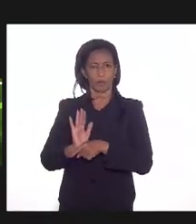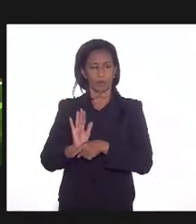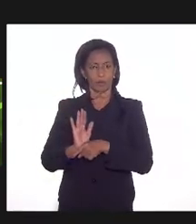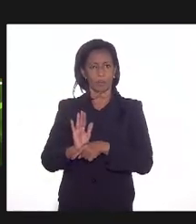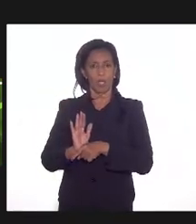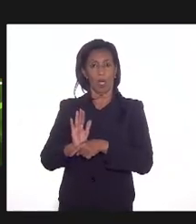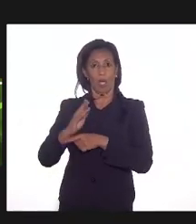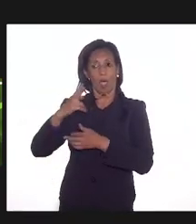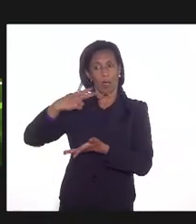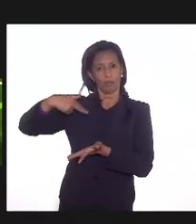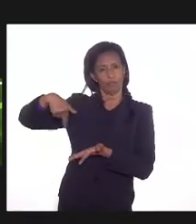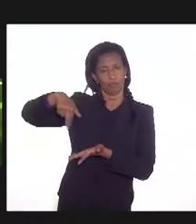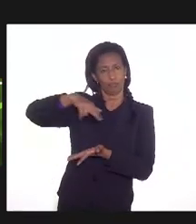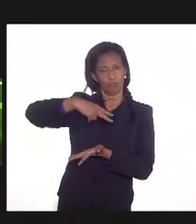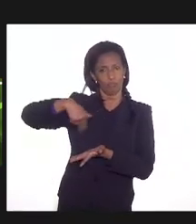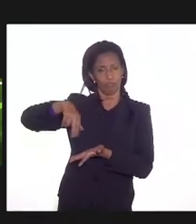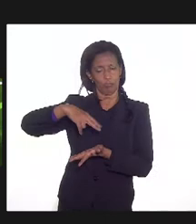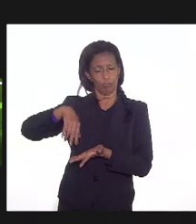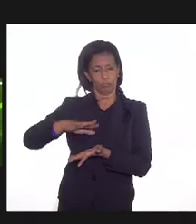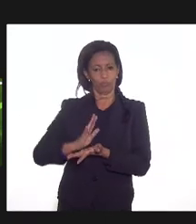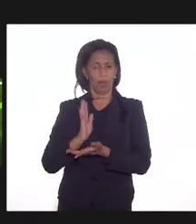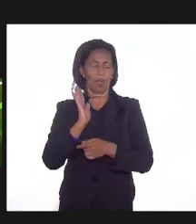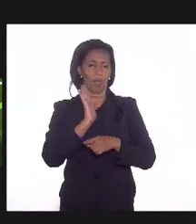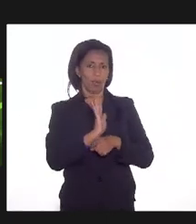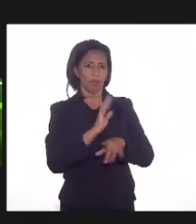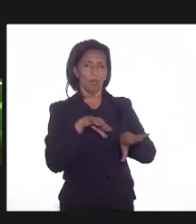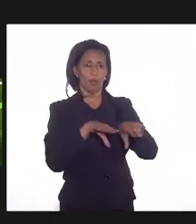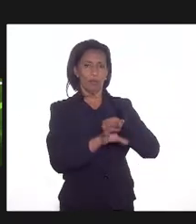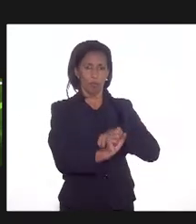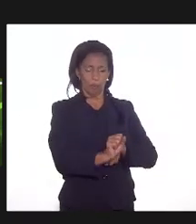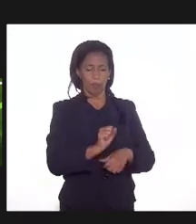corpo de baile, atender uma formação